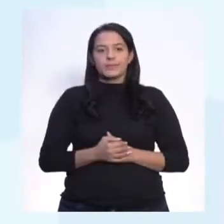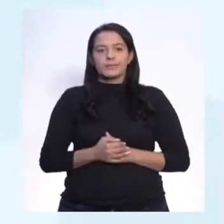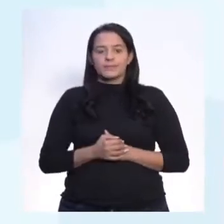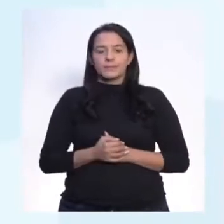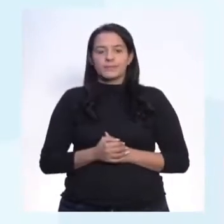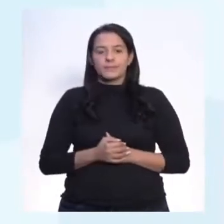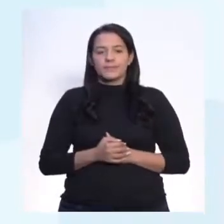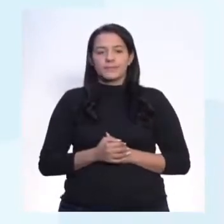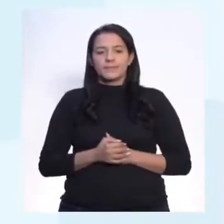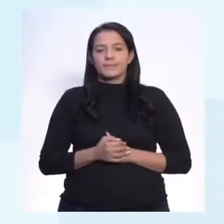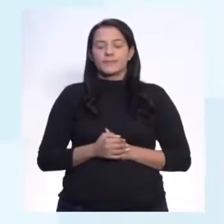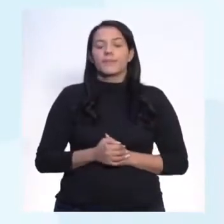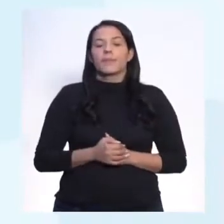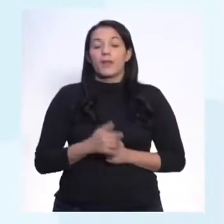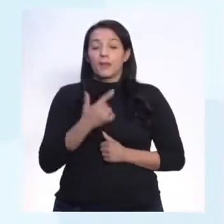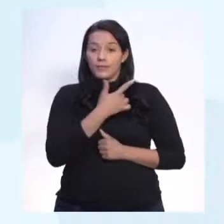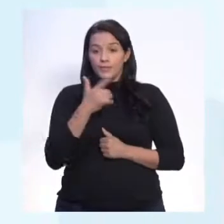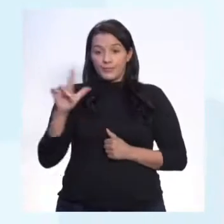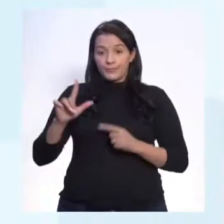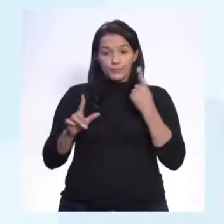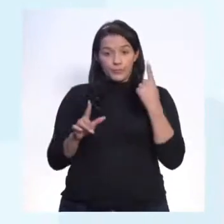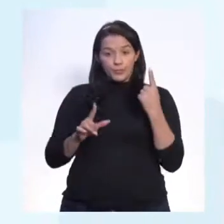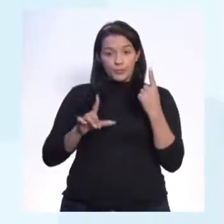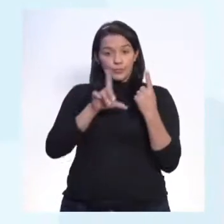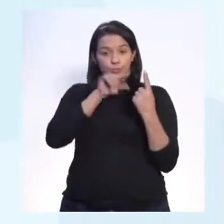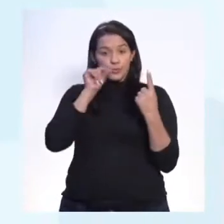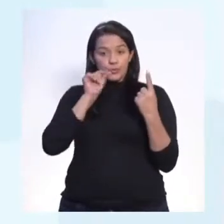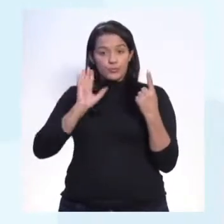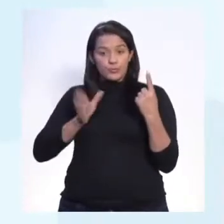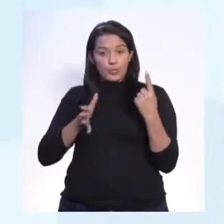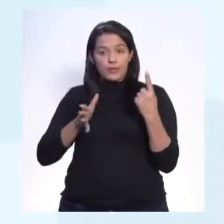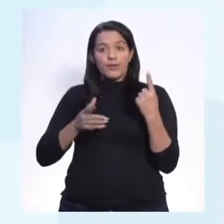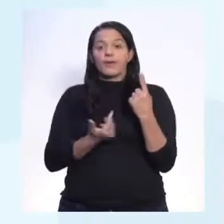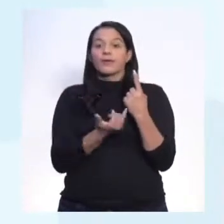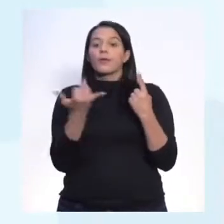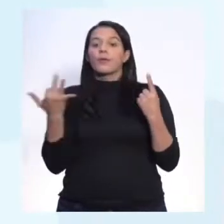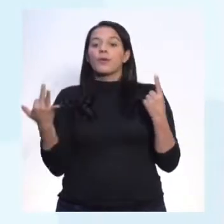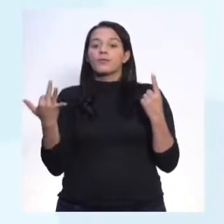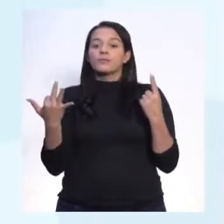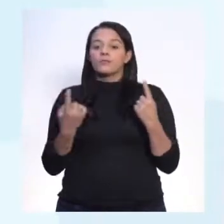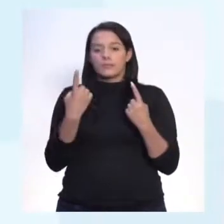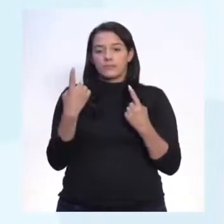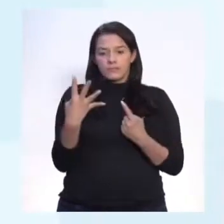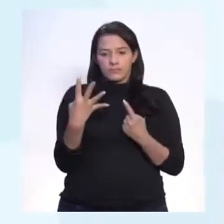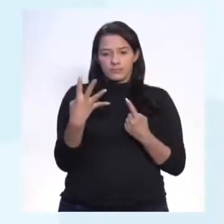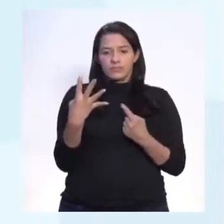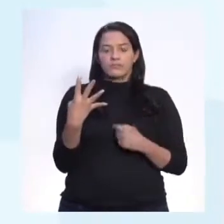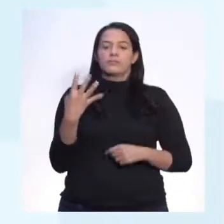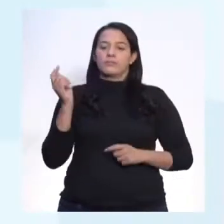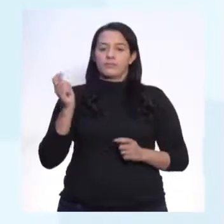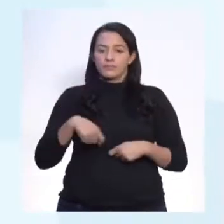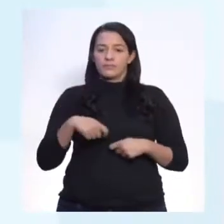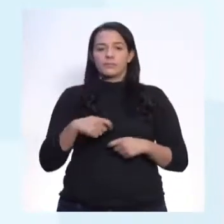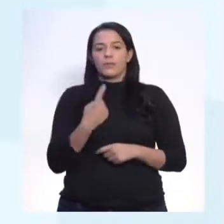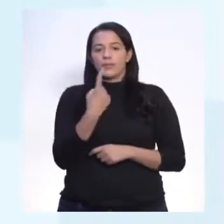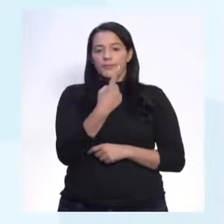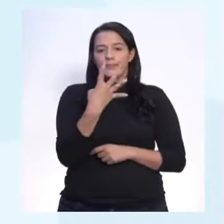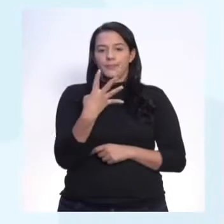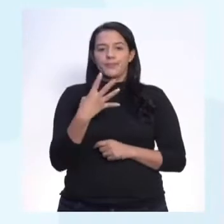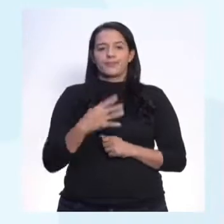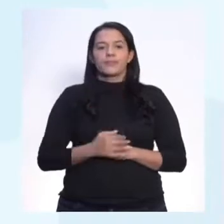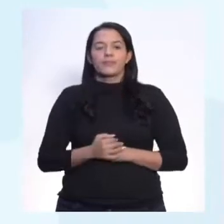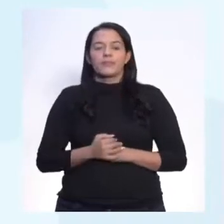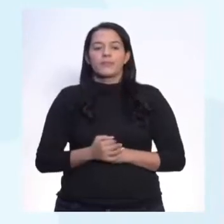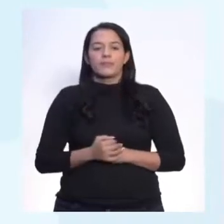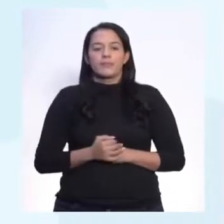Isso mesmo. Bom, escolhi um. Quantos homens sobraram? 14? Tá, então eu vou escolher